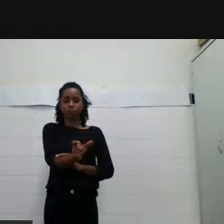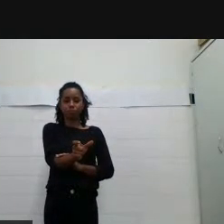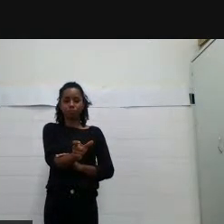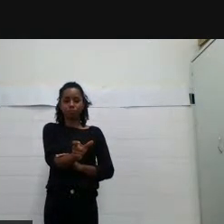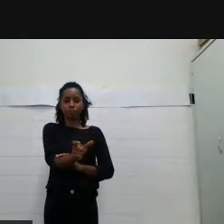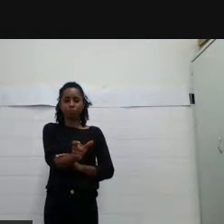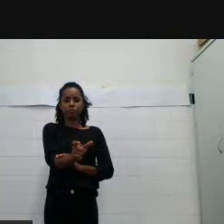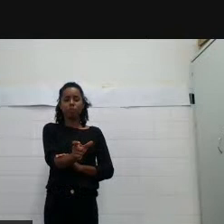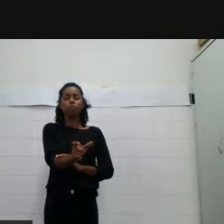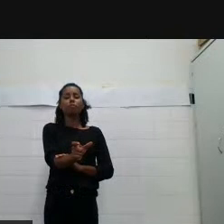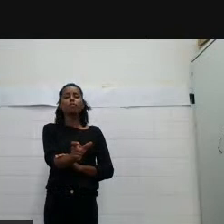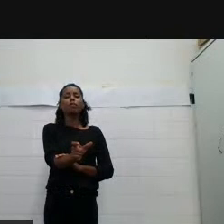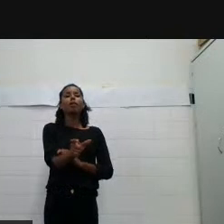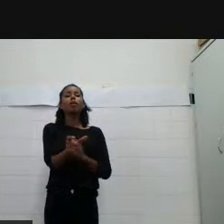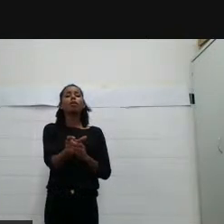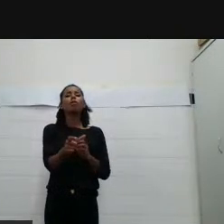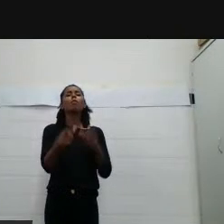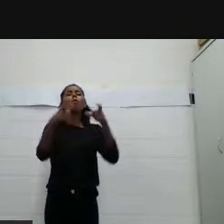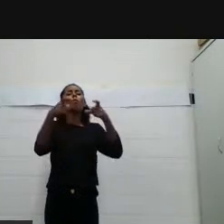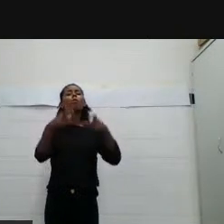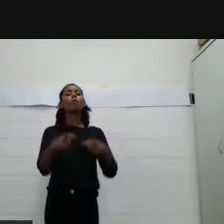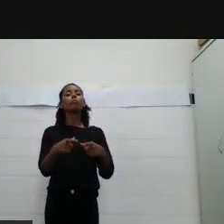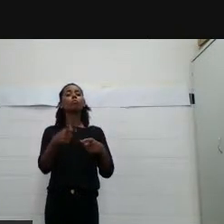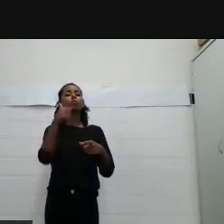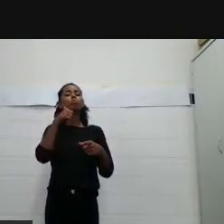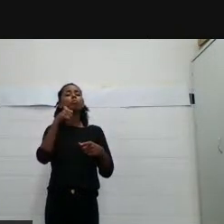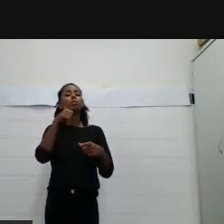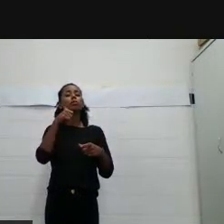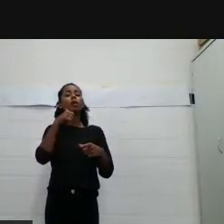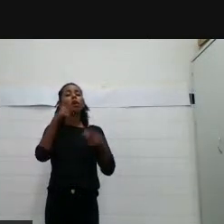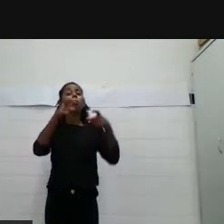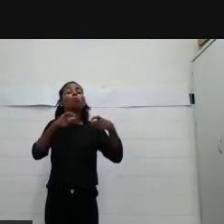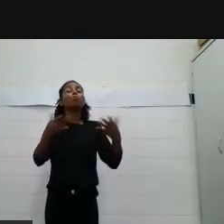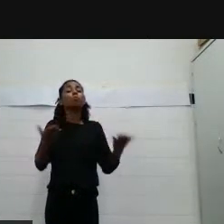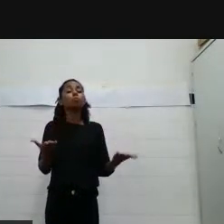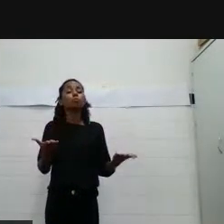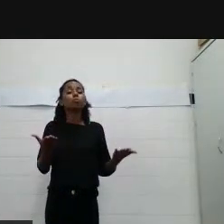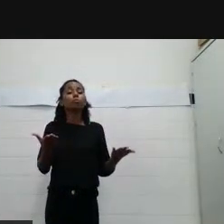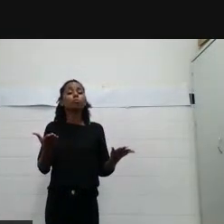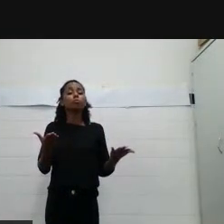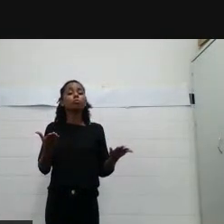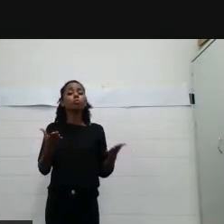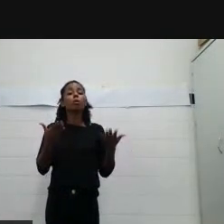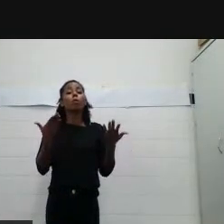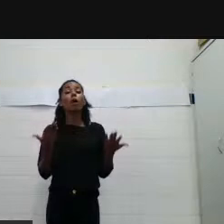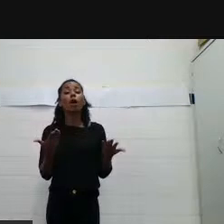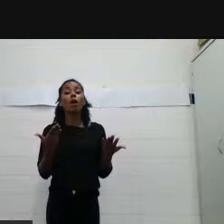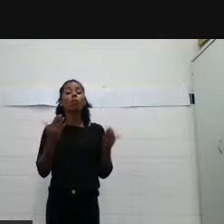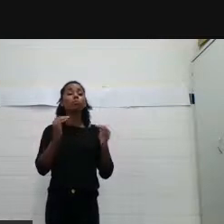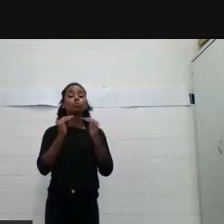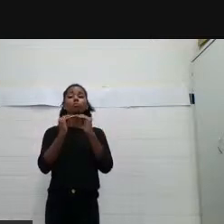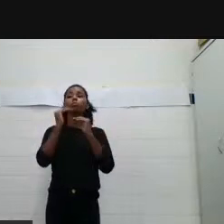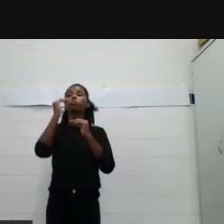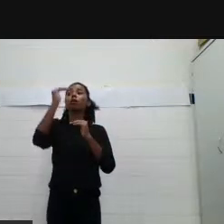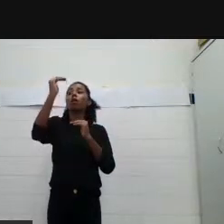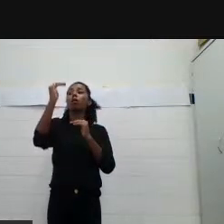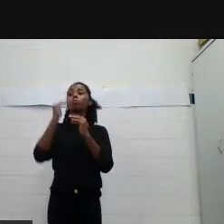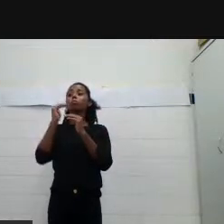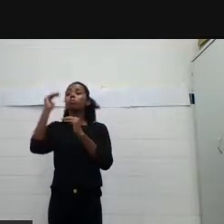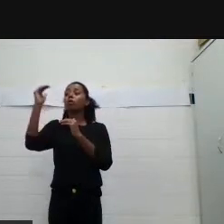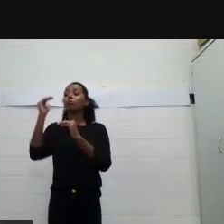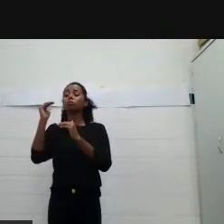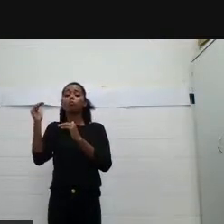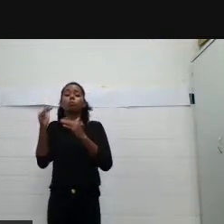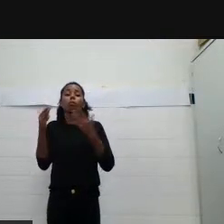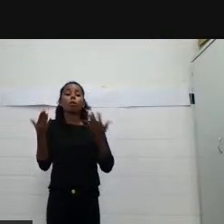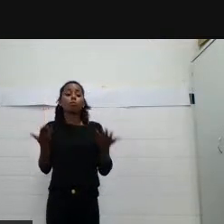em que instância, né? De que instância nós estamos falando? Qual é a dimensão, né, da mulher que nós estamos falando?